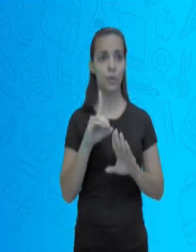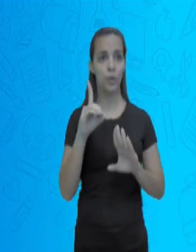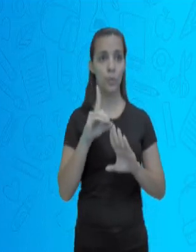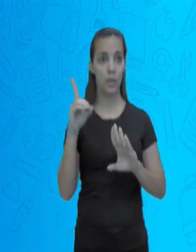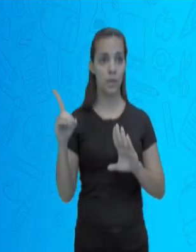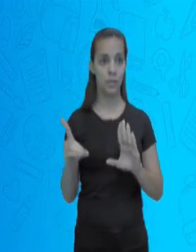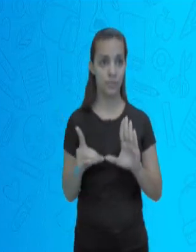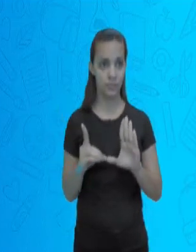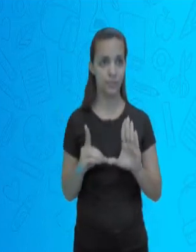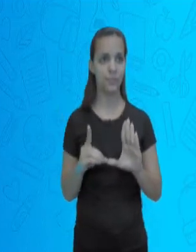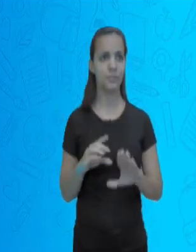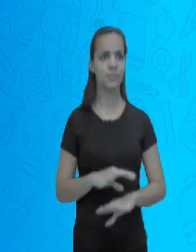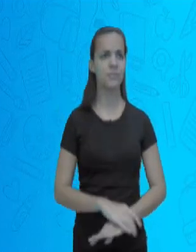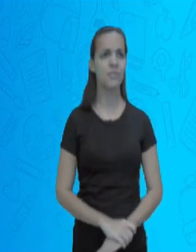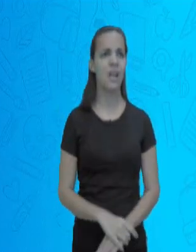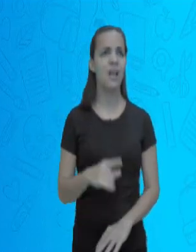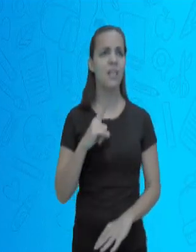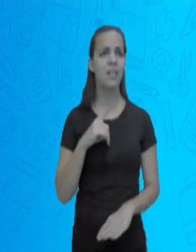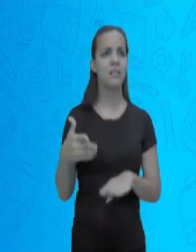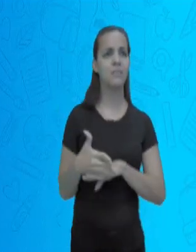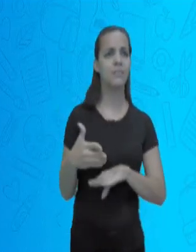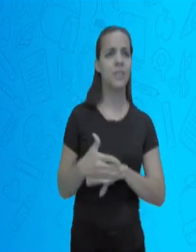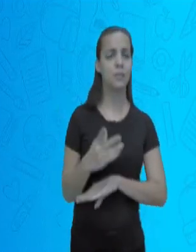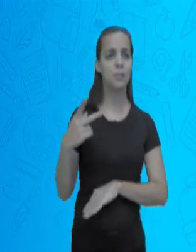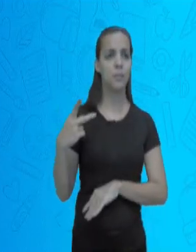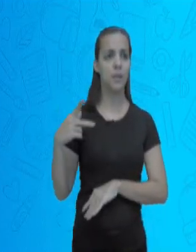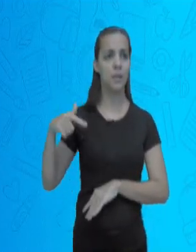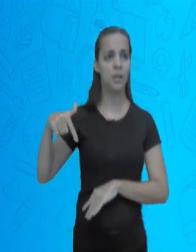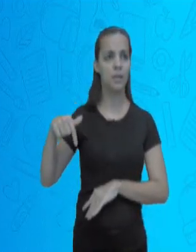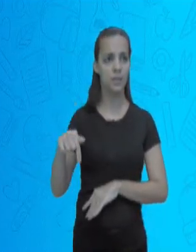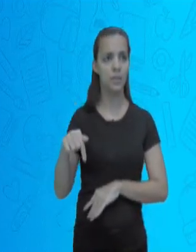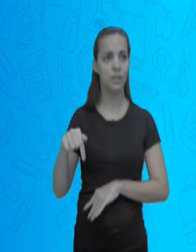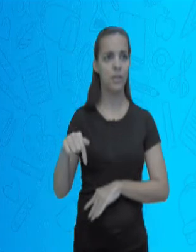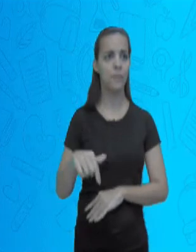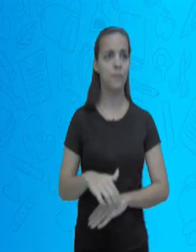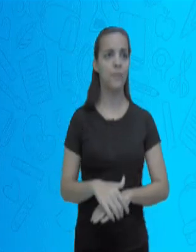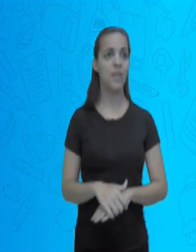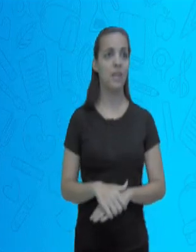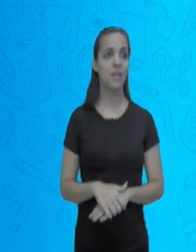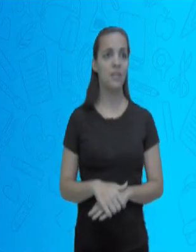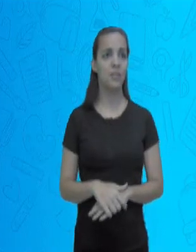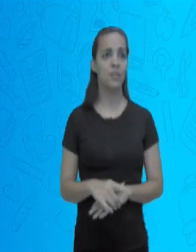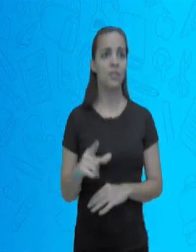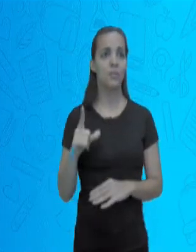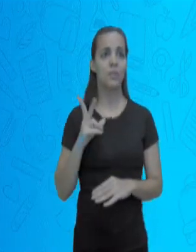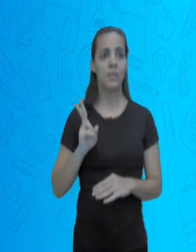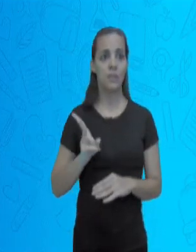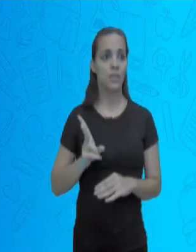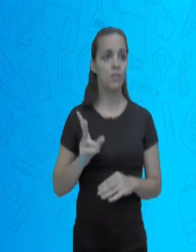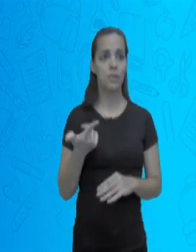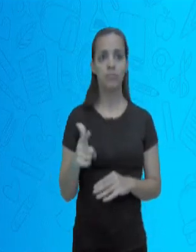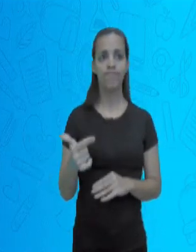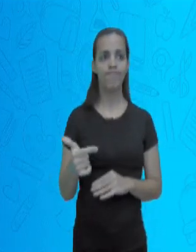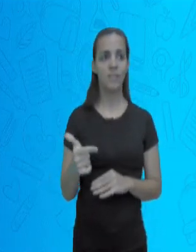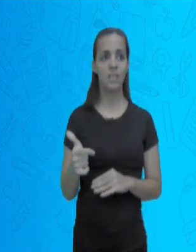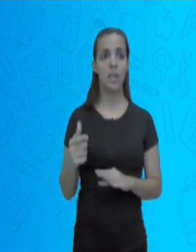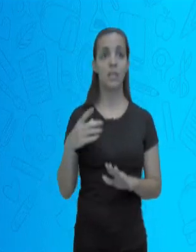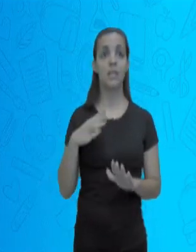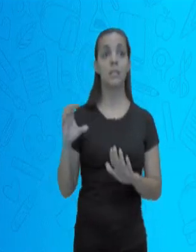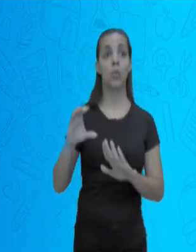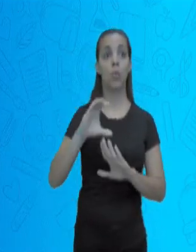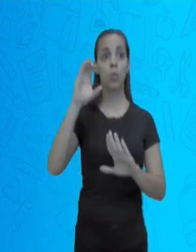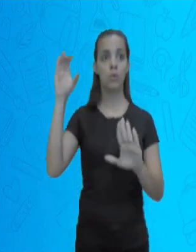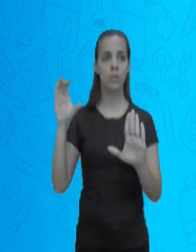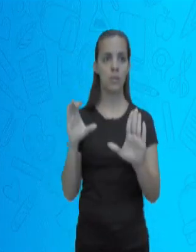o RS, os segmentos que eu tomei como referência, que eu citei, eles não são consecutivos, eles são